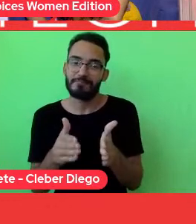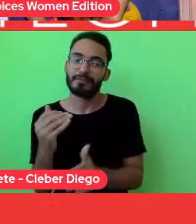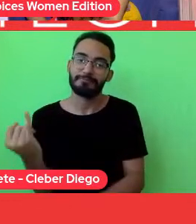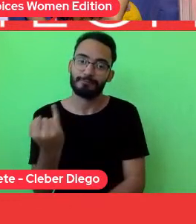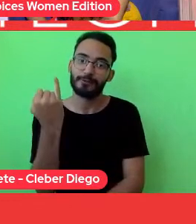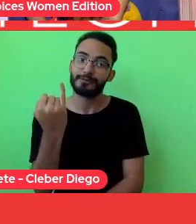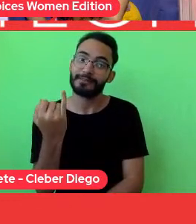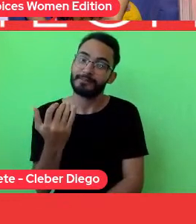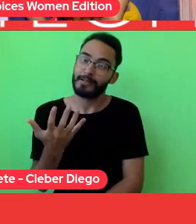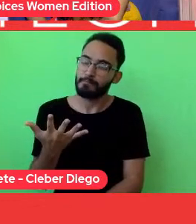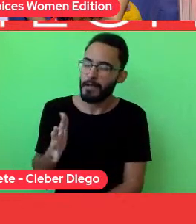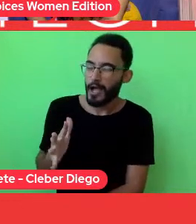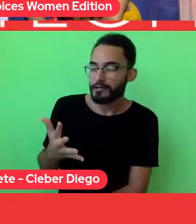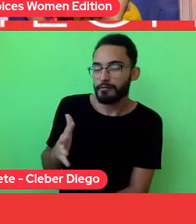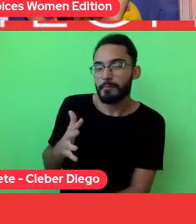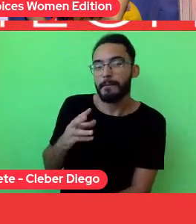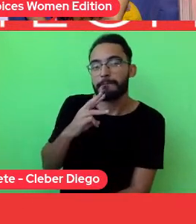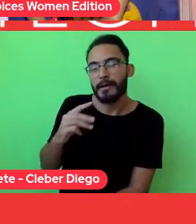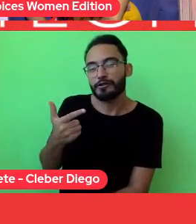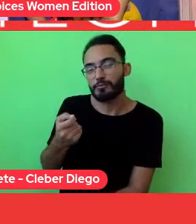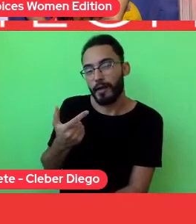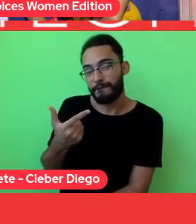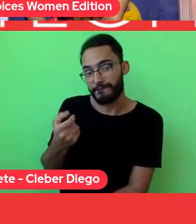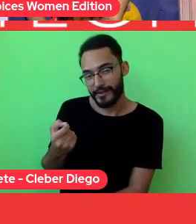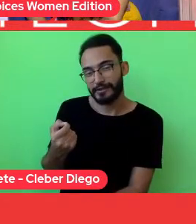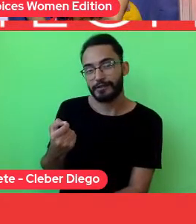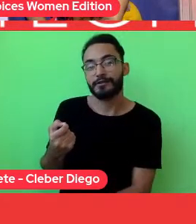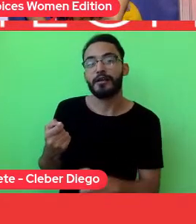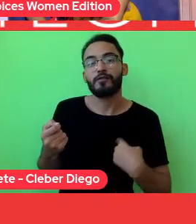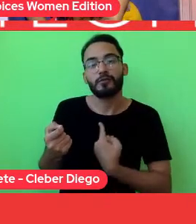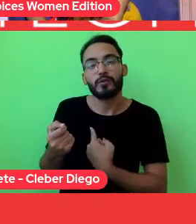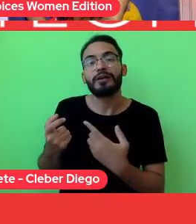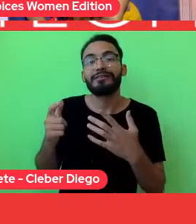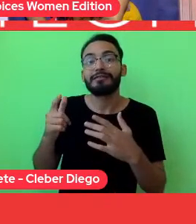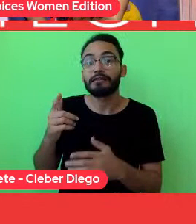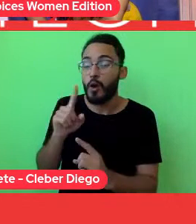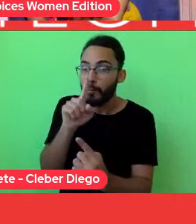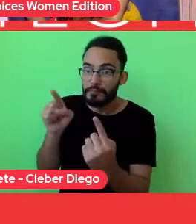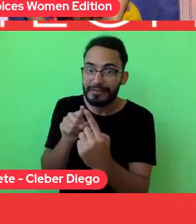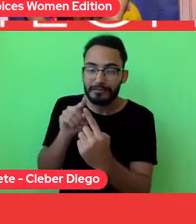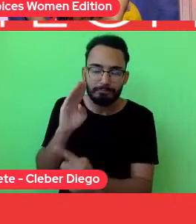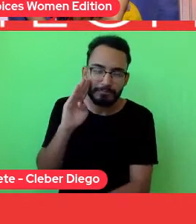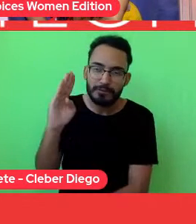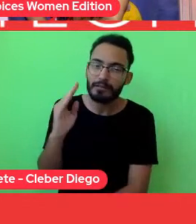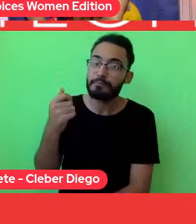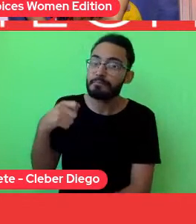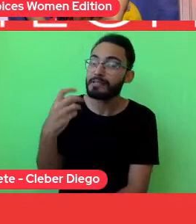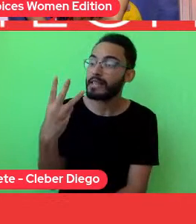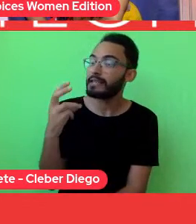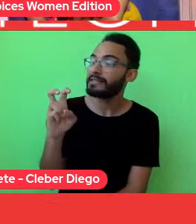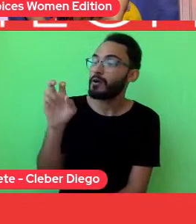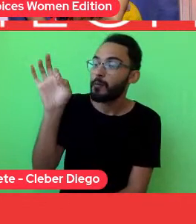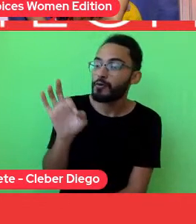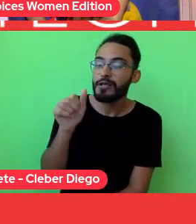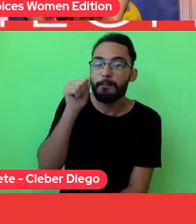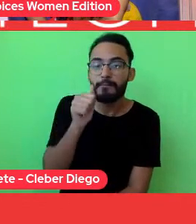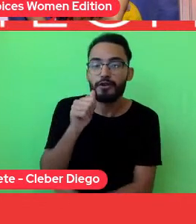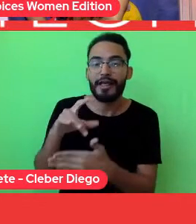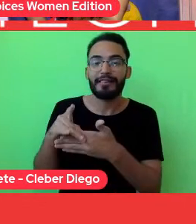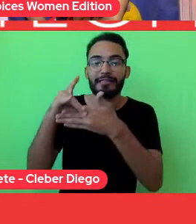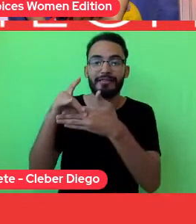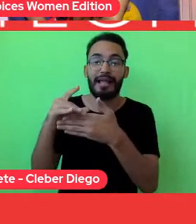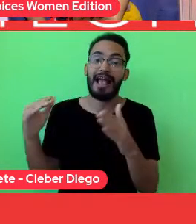mais ou menos em março de 2020 que a gente colocou os nossos grandes objetivos de ter 35% de mulheres na alta liderança